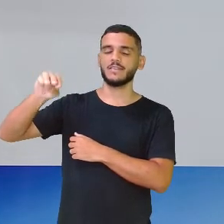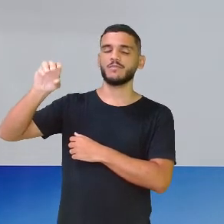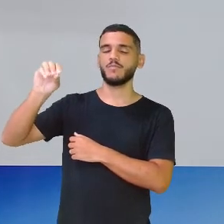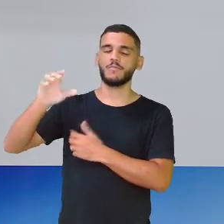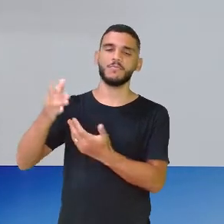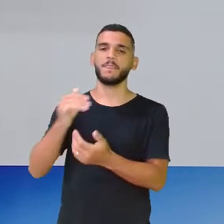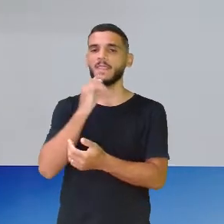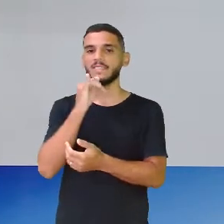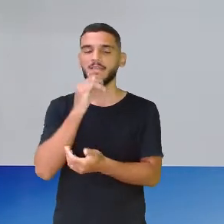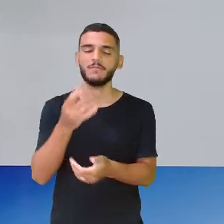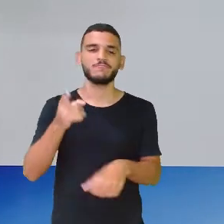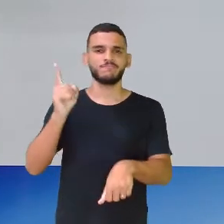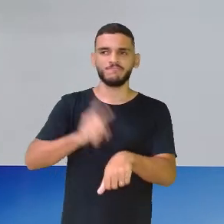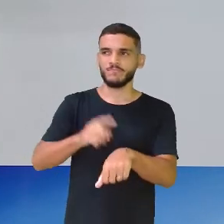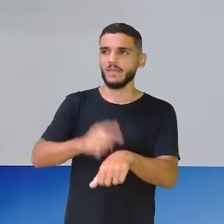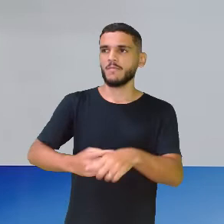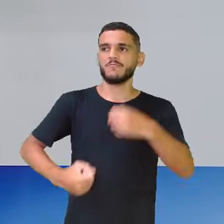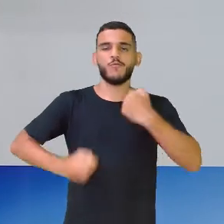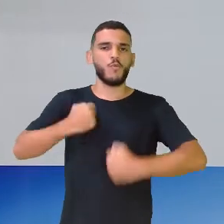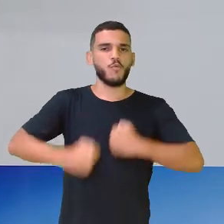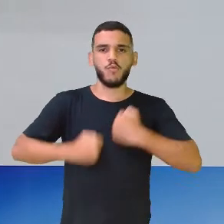Corridas de carro,